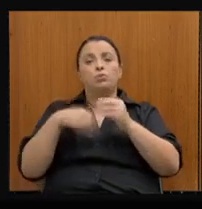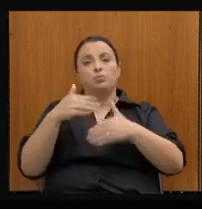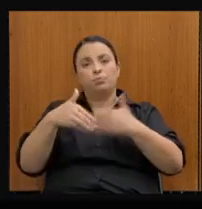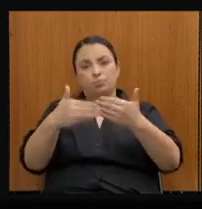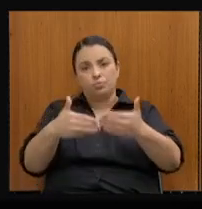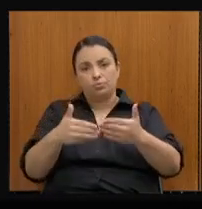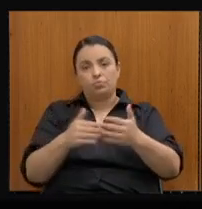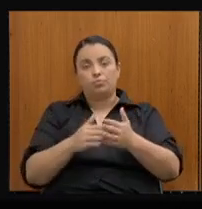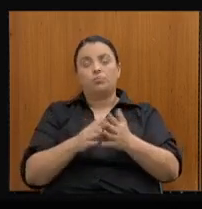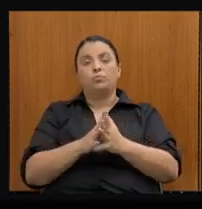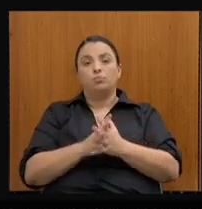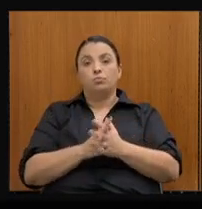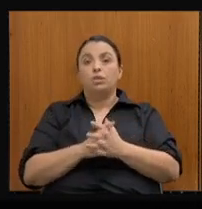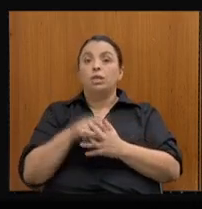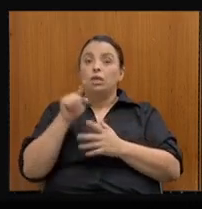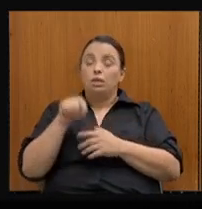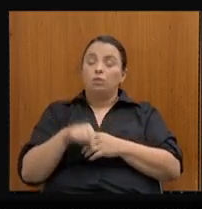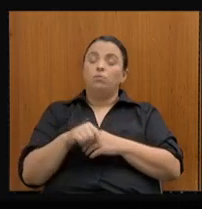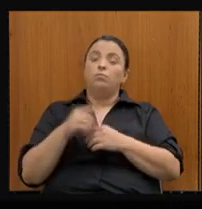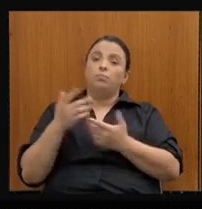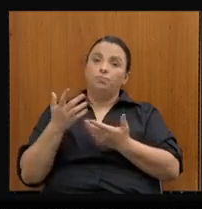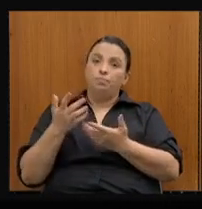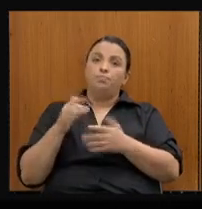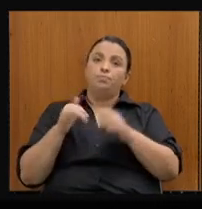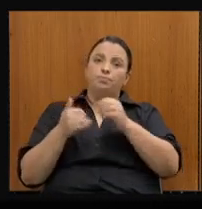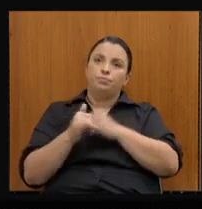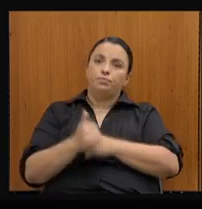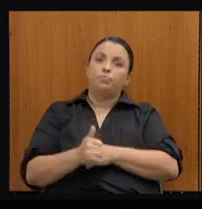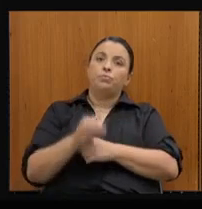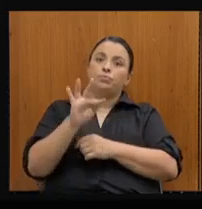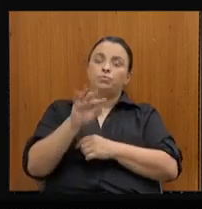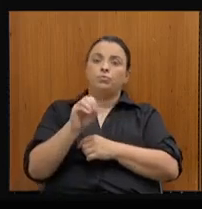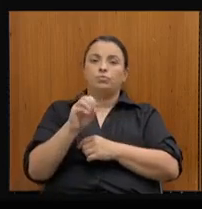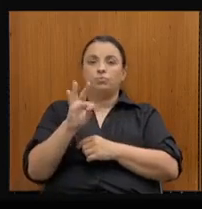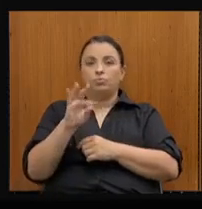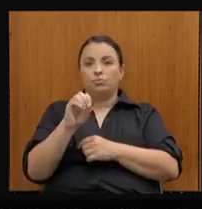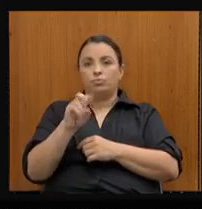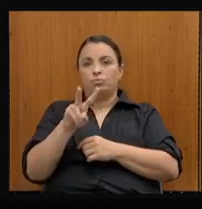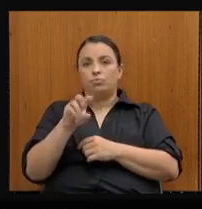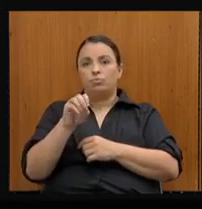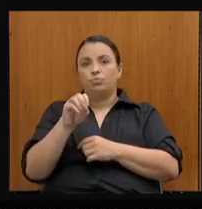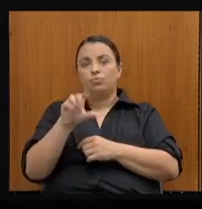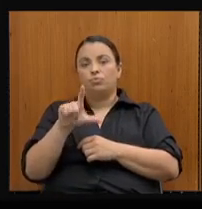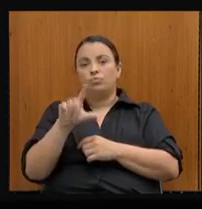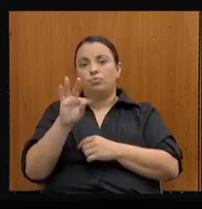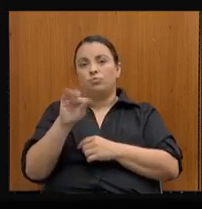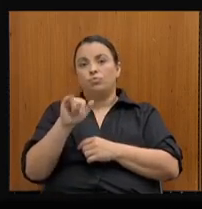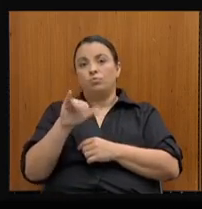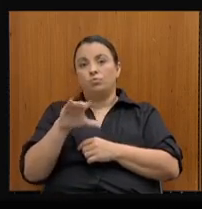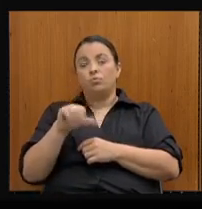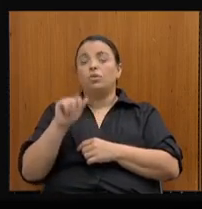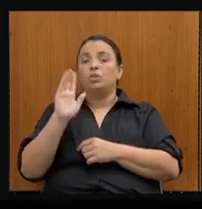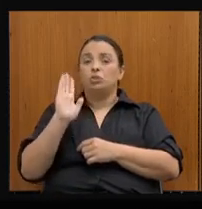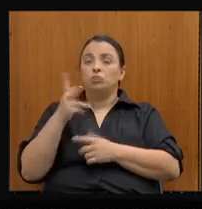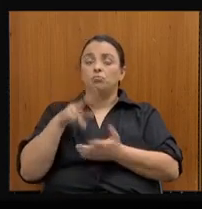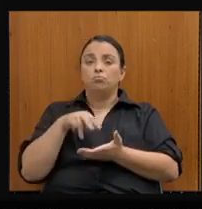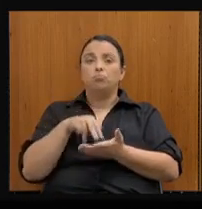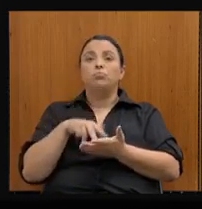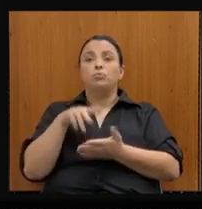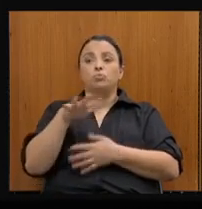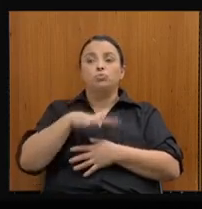a fonte solar fotovoltaica desde 2019 ela já vem se posicionando no mercado brasileiro